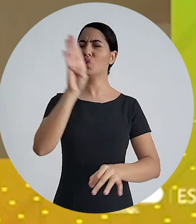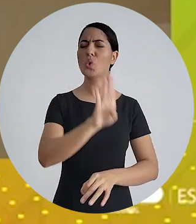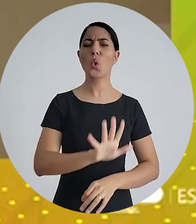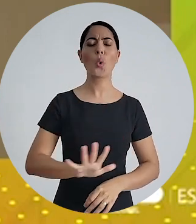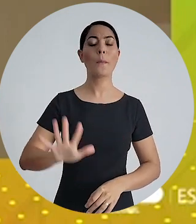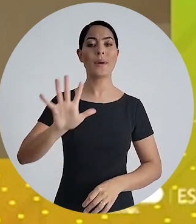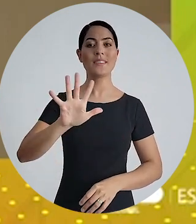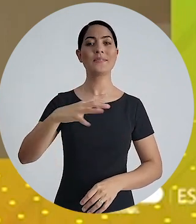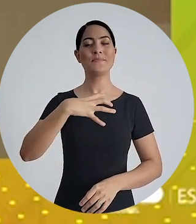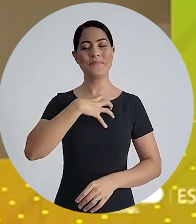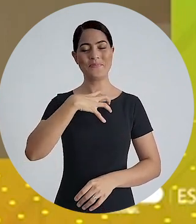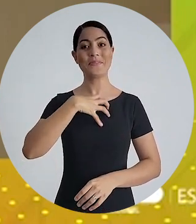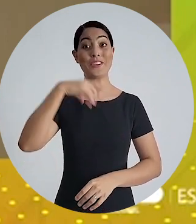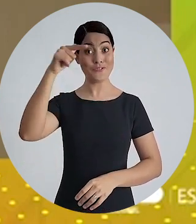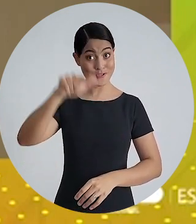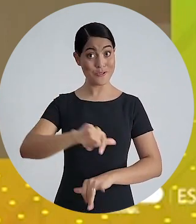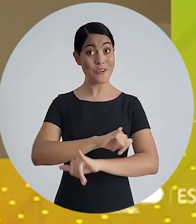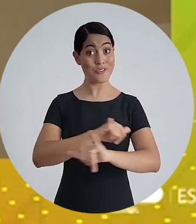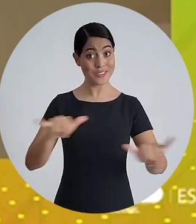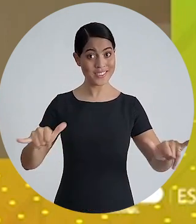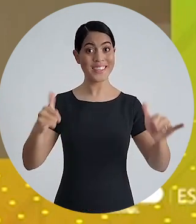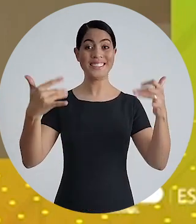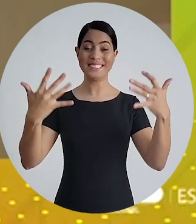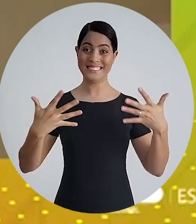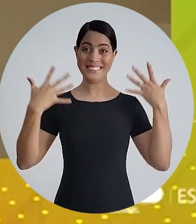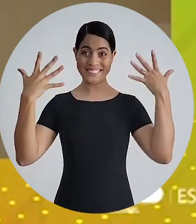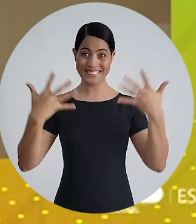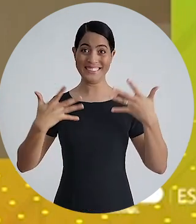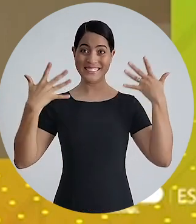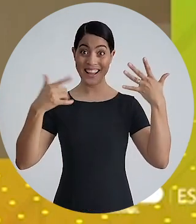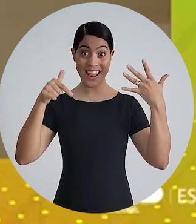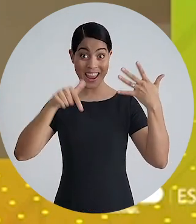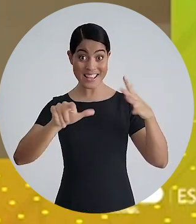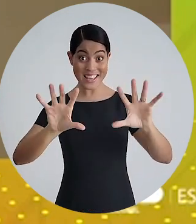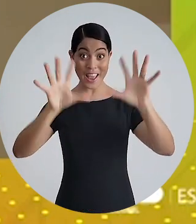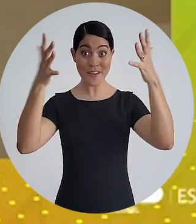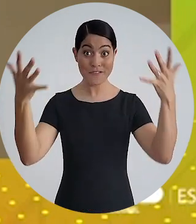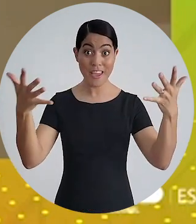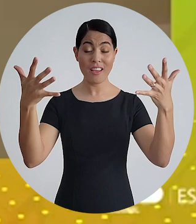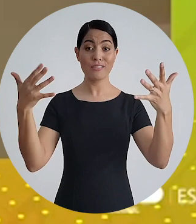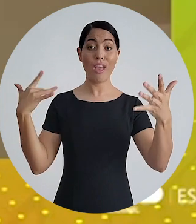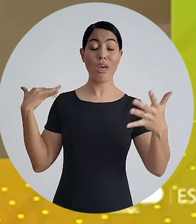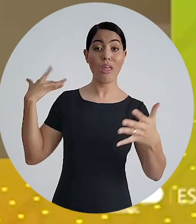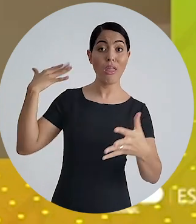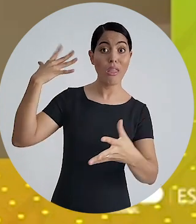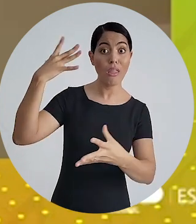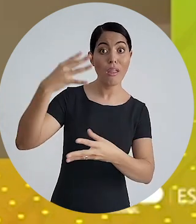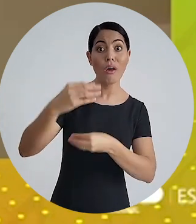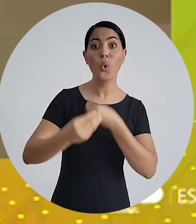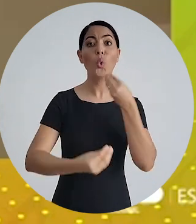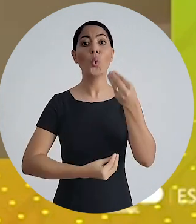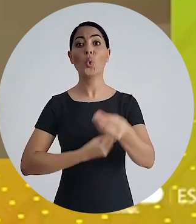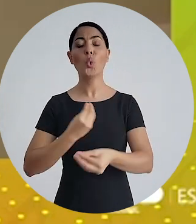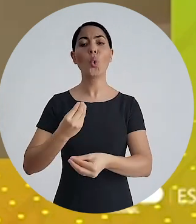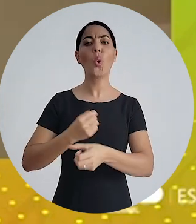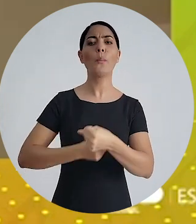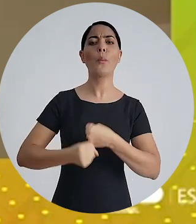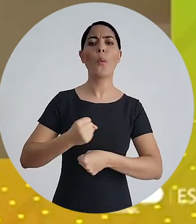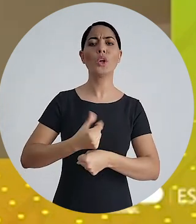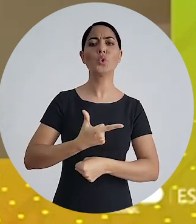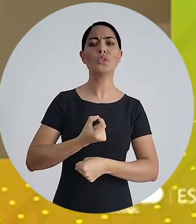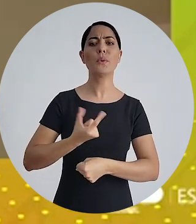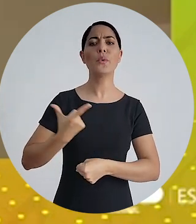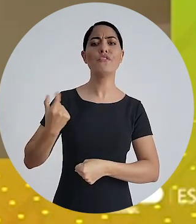modo que, para mim, repito, é uma alegria, é uma honra participar desse evento de retrospectiva